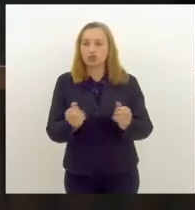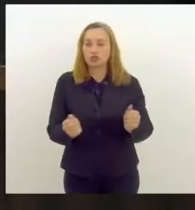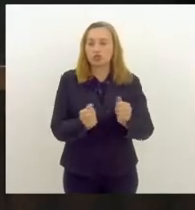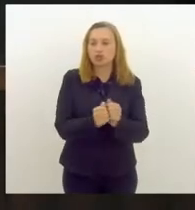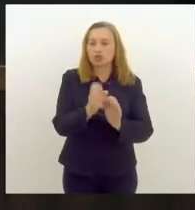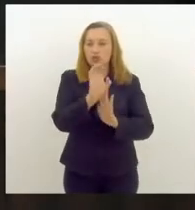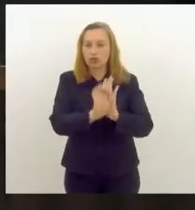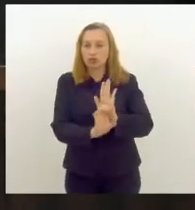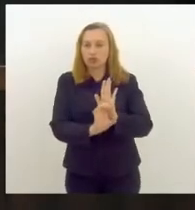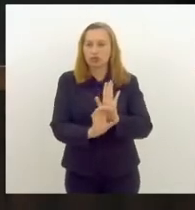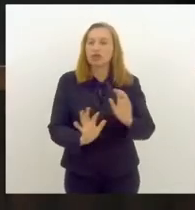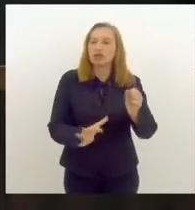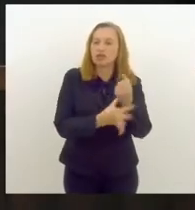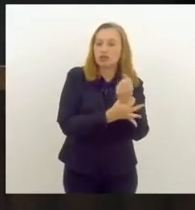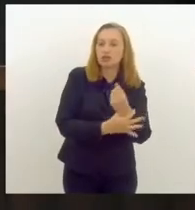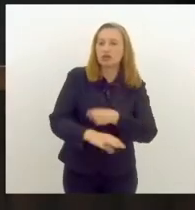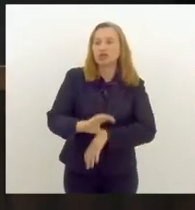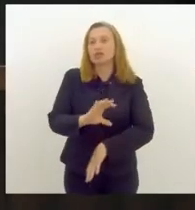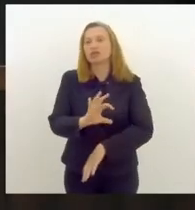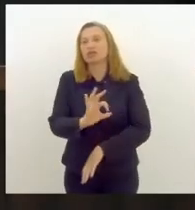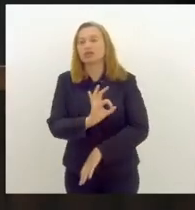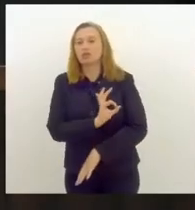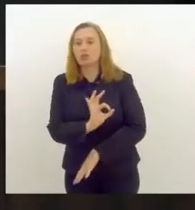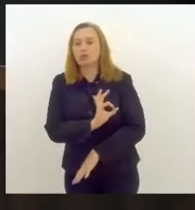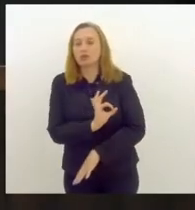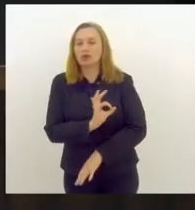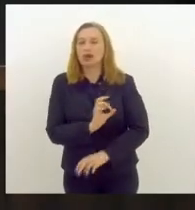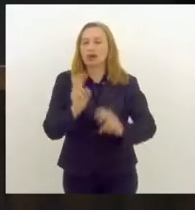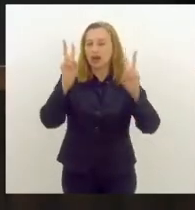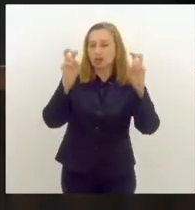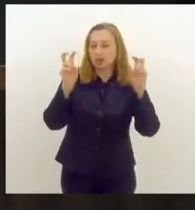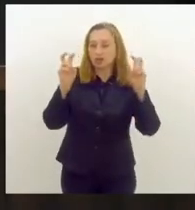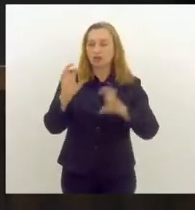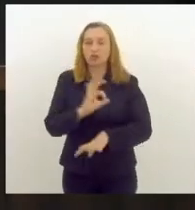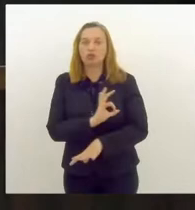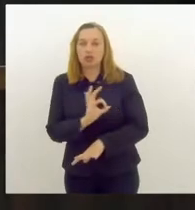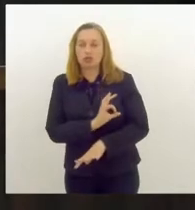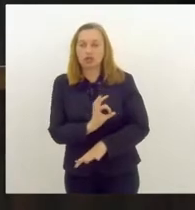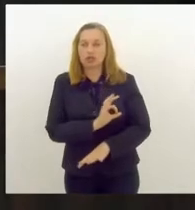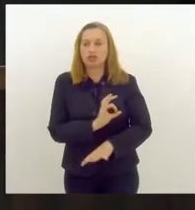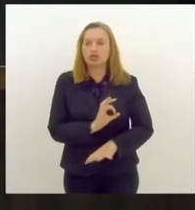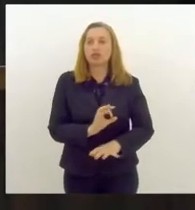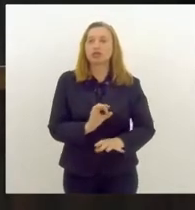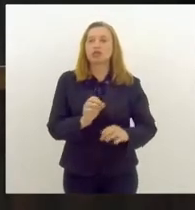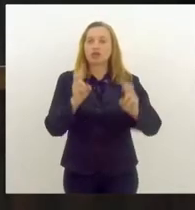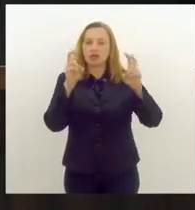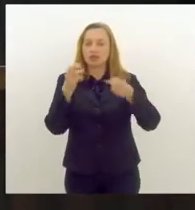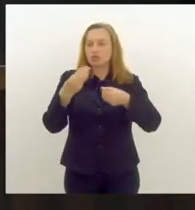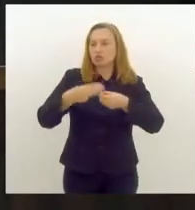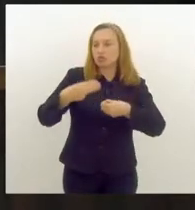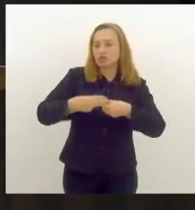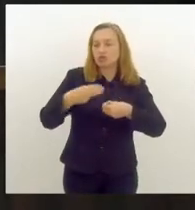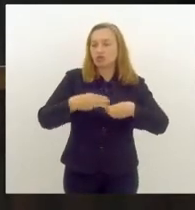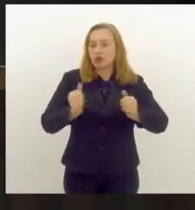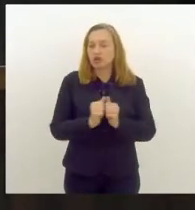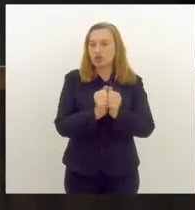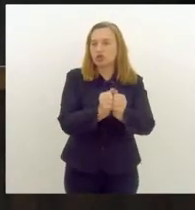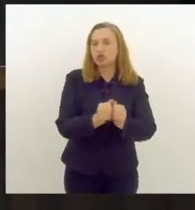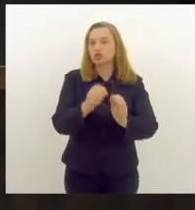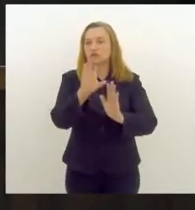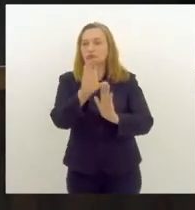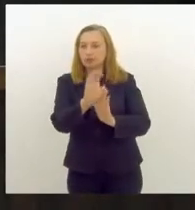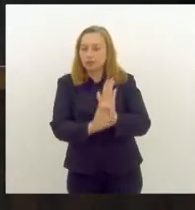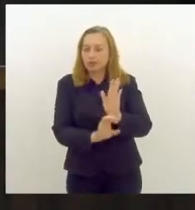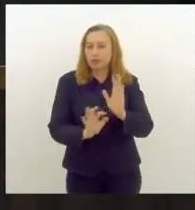emendas. Segurança Pública, Assunto de Polícia, favorável. De Transporte, favorável. De Assuntos Municipais e Desenvolvimento Regional, favorável, com as emendas da Comissão de